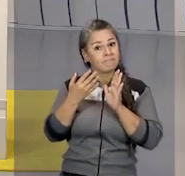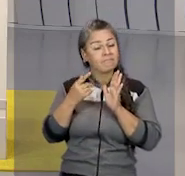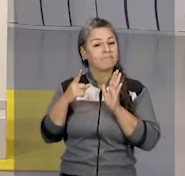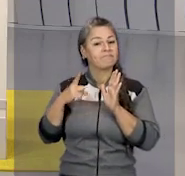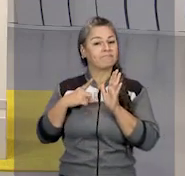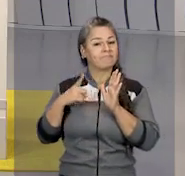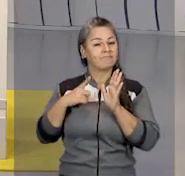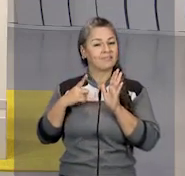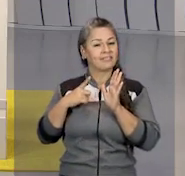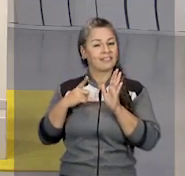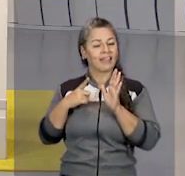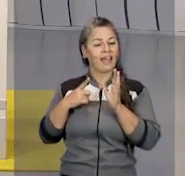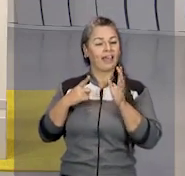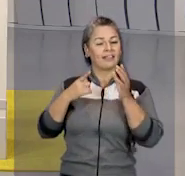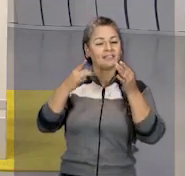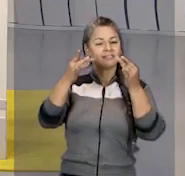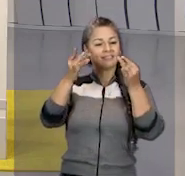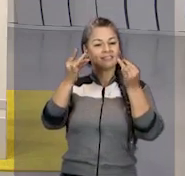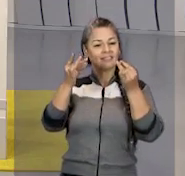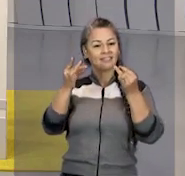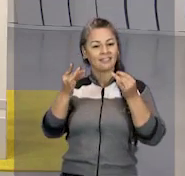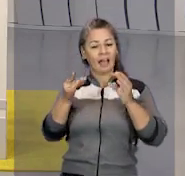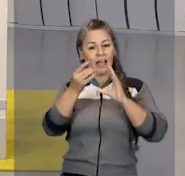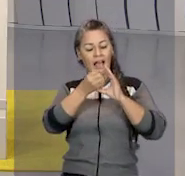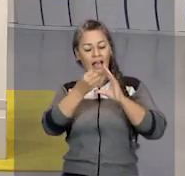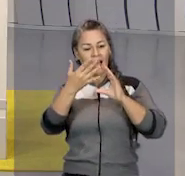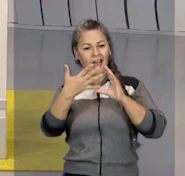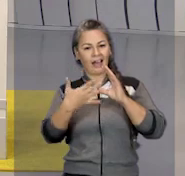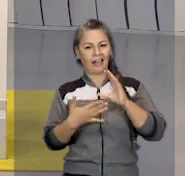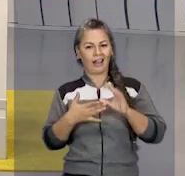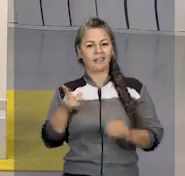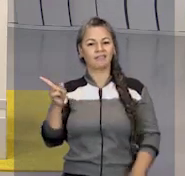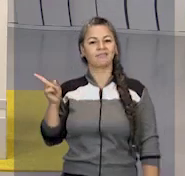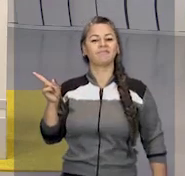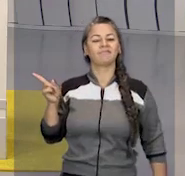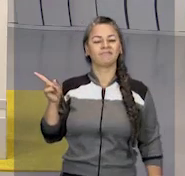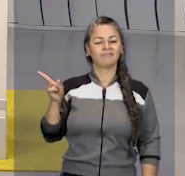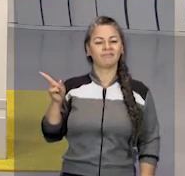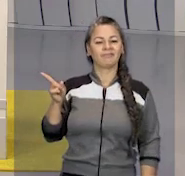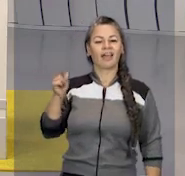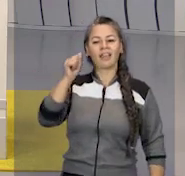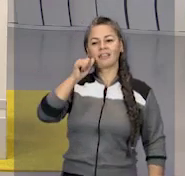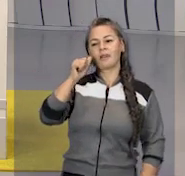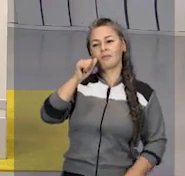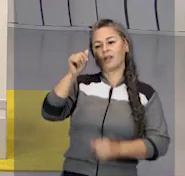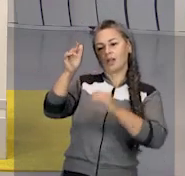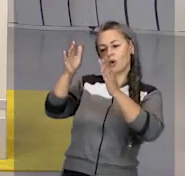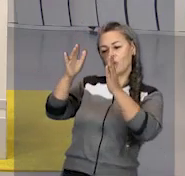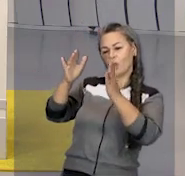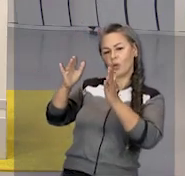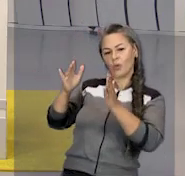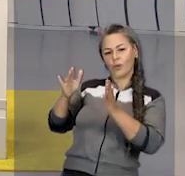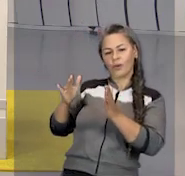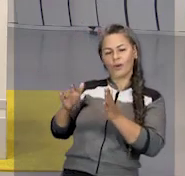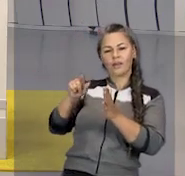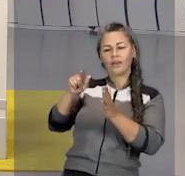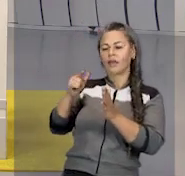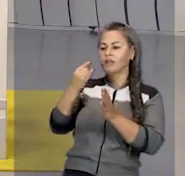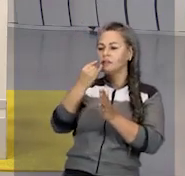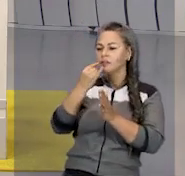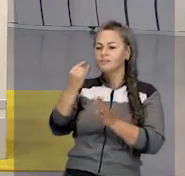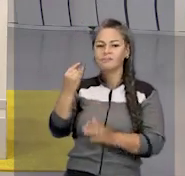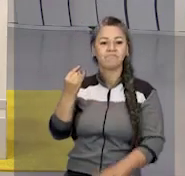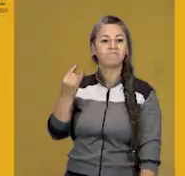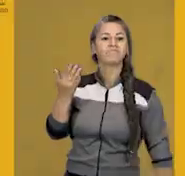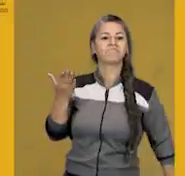esse detalhamento, essa caracterização da mulher amada. A descrição tem esse papel,